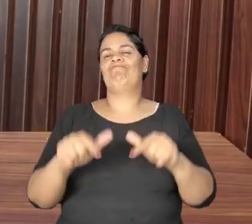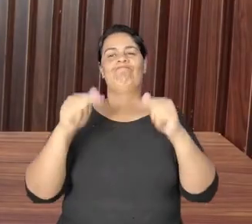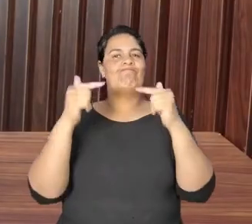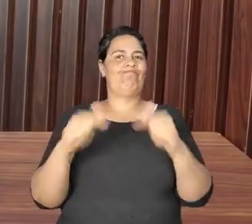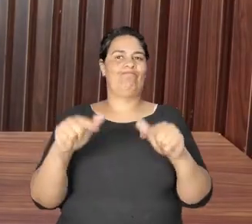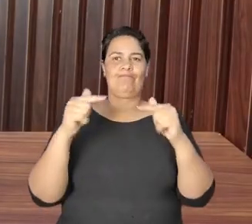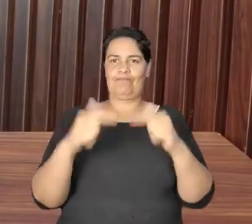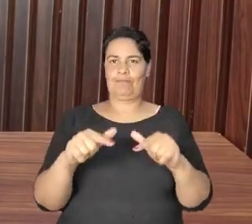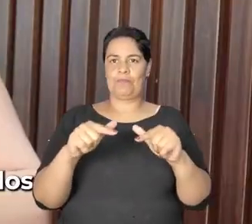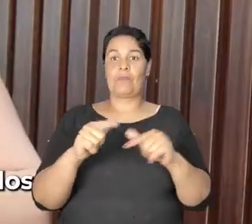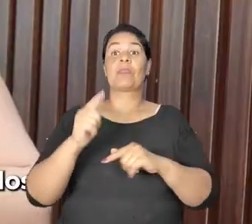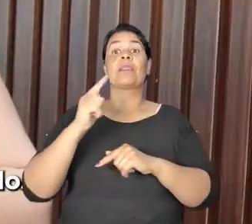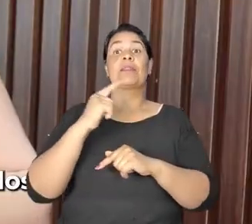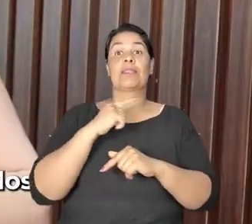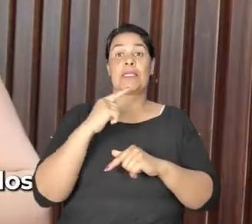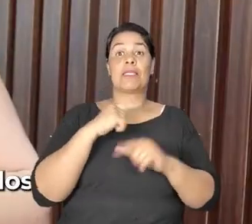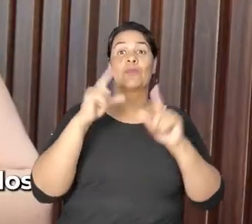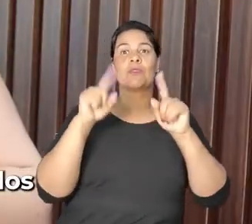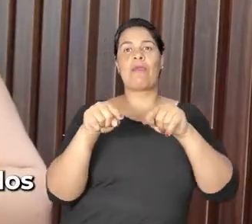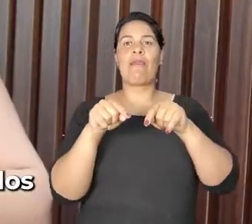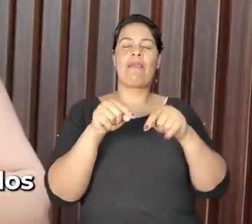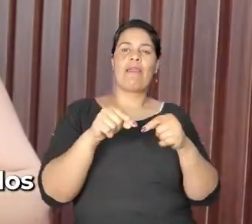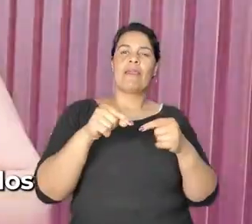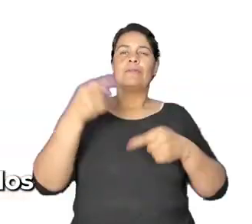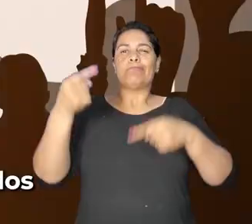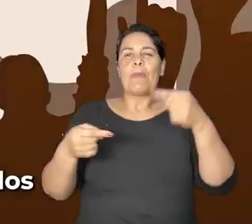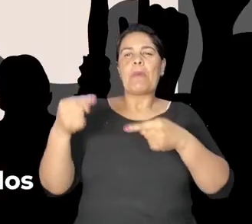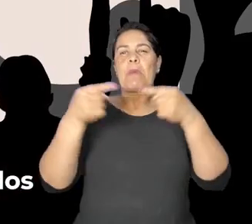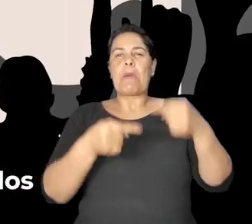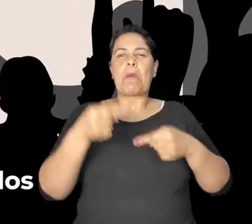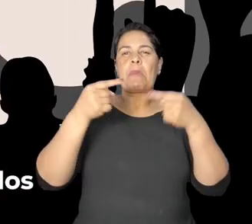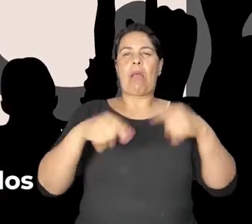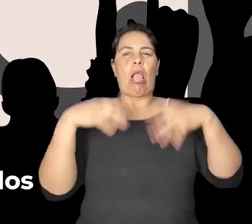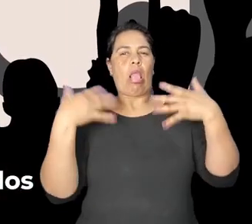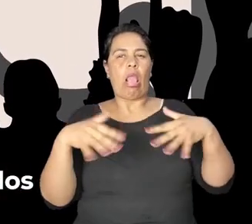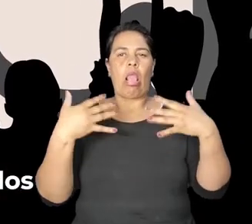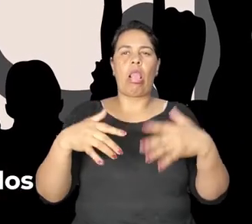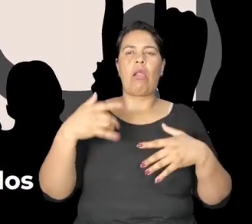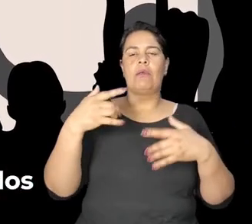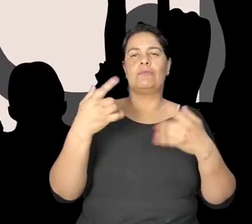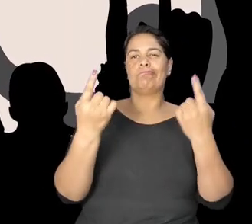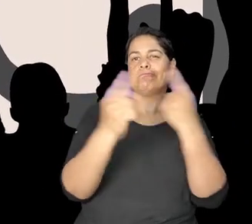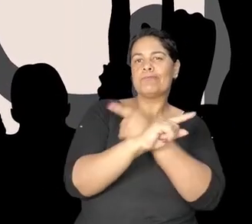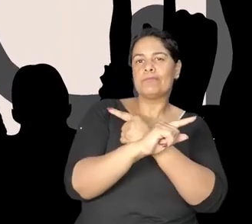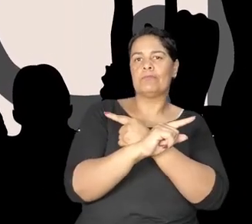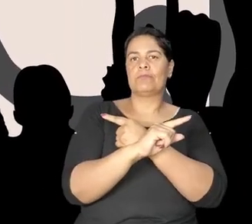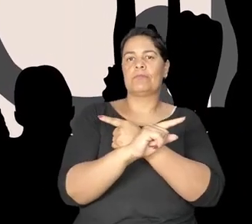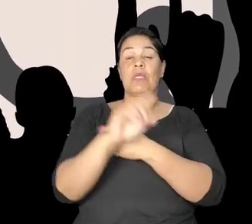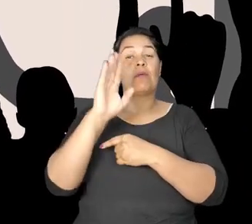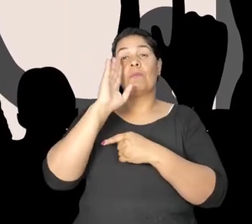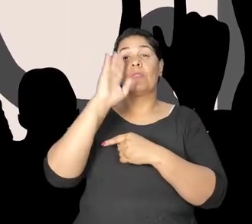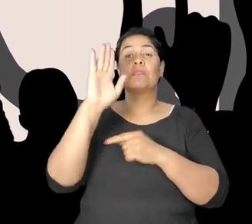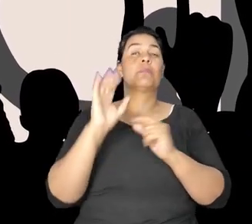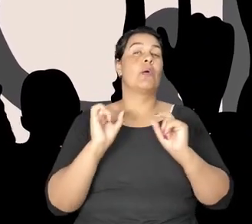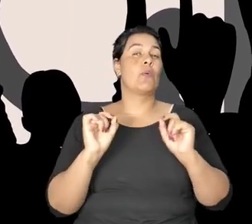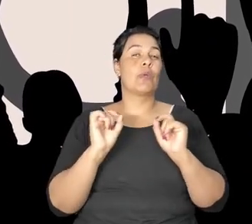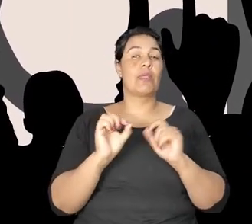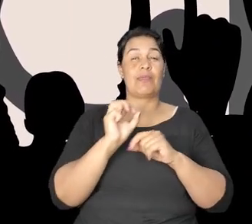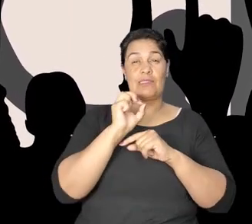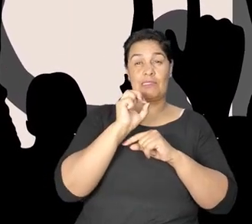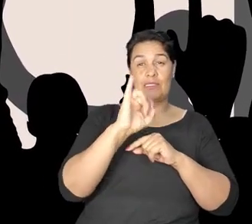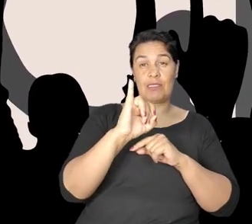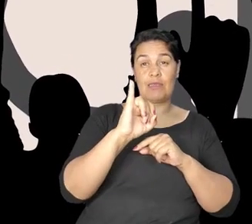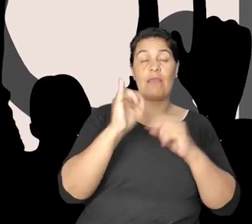consenso. Ou seja, quase sempre temos falas e posicionamentos acalorados e divergentes,